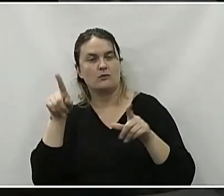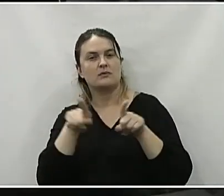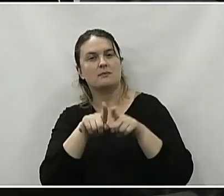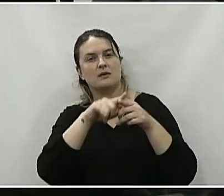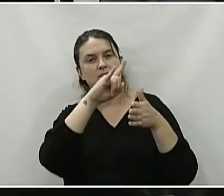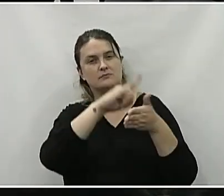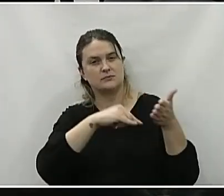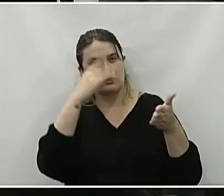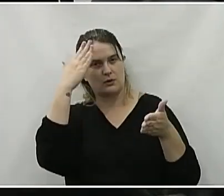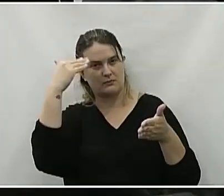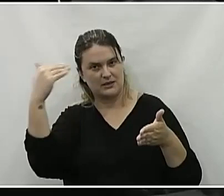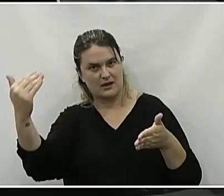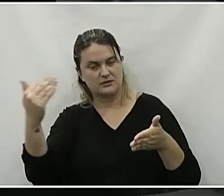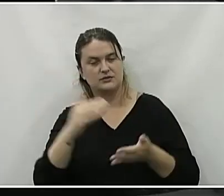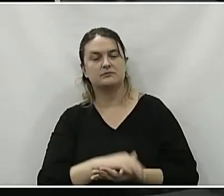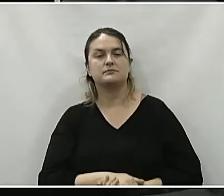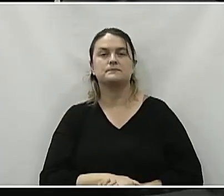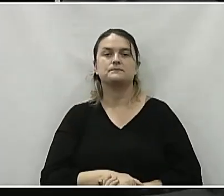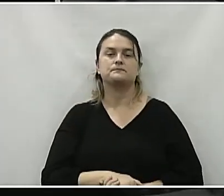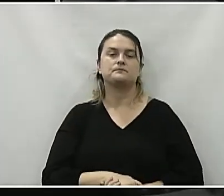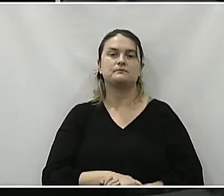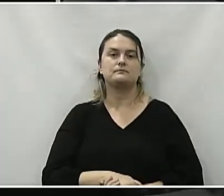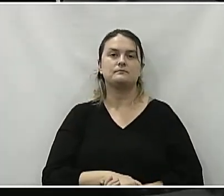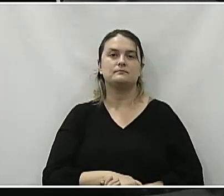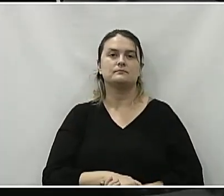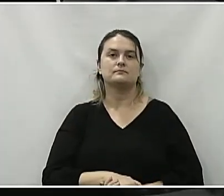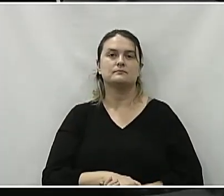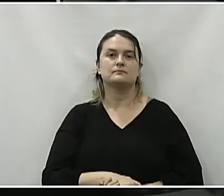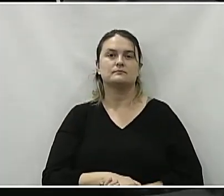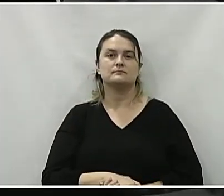nesta Casa de Lei para essa mesma instituição.